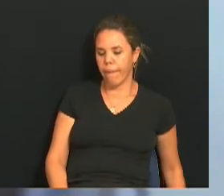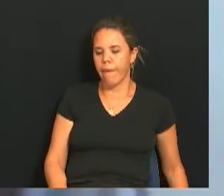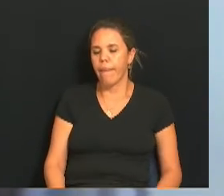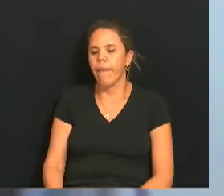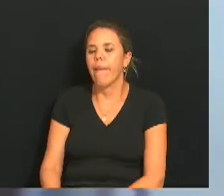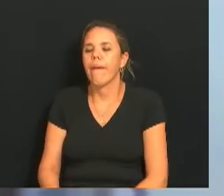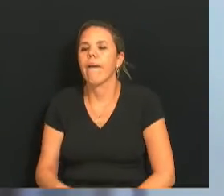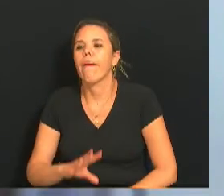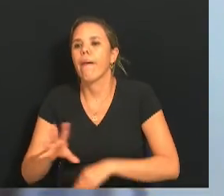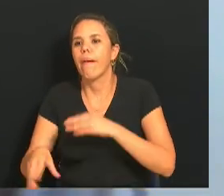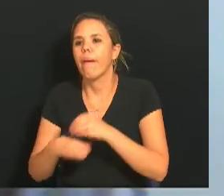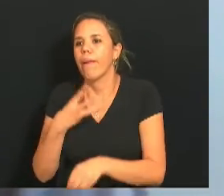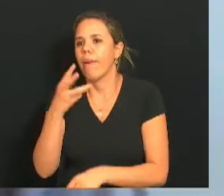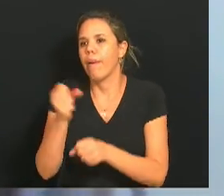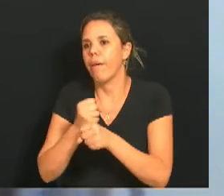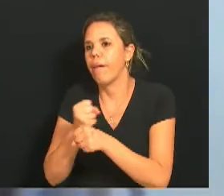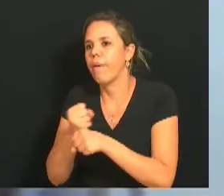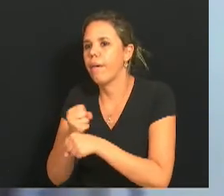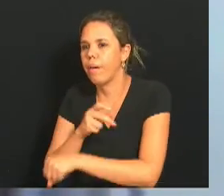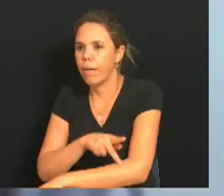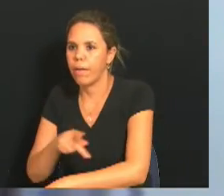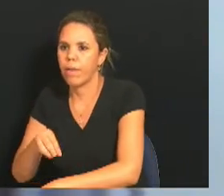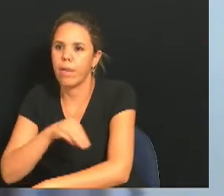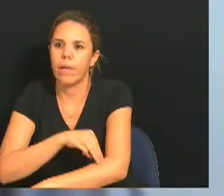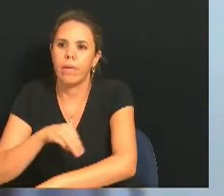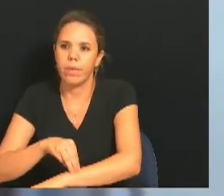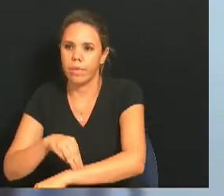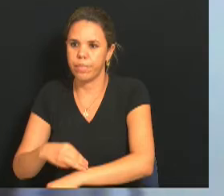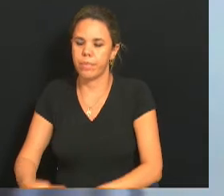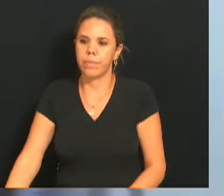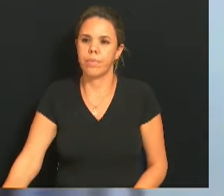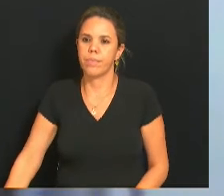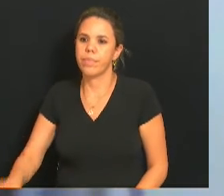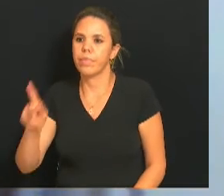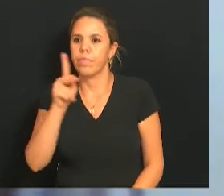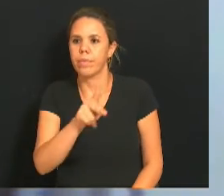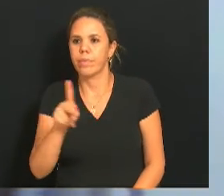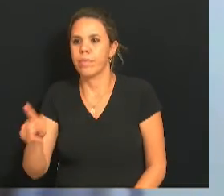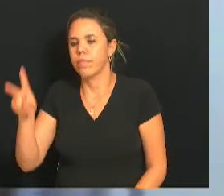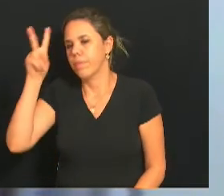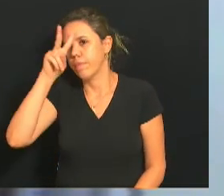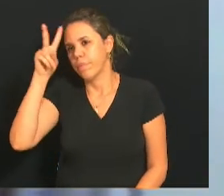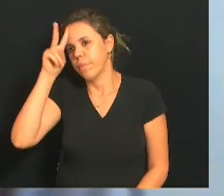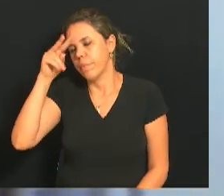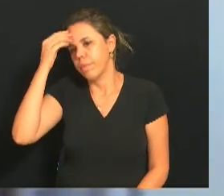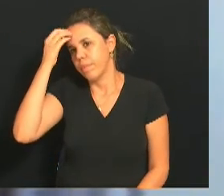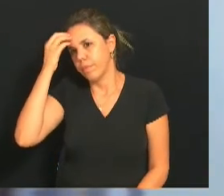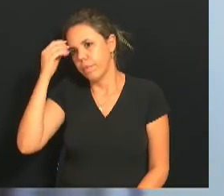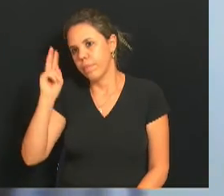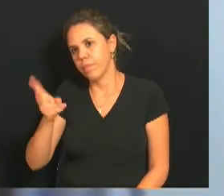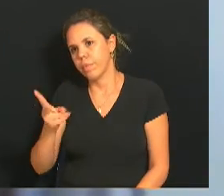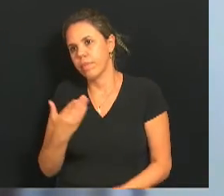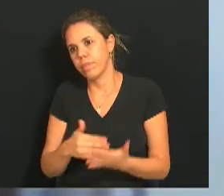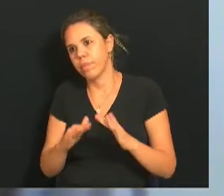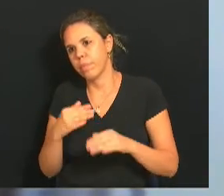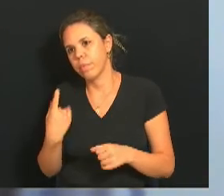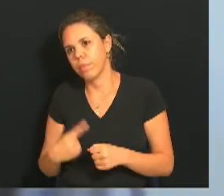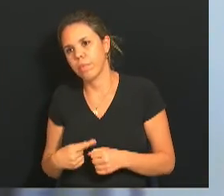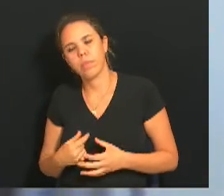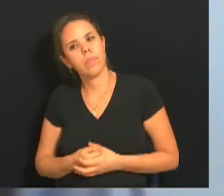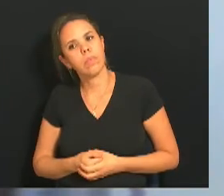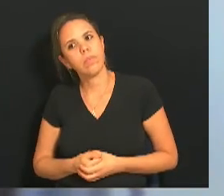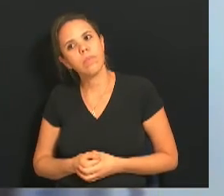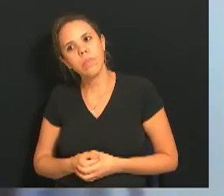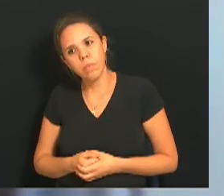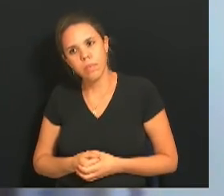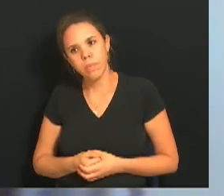30 anos de carreira no magistério. Sou professor de História, fui sempre na rede pública e sou